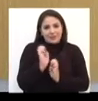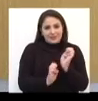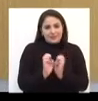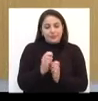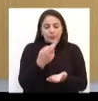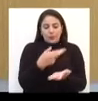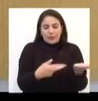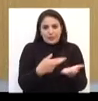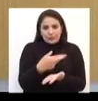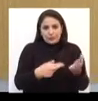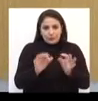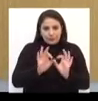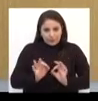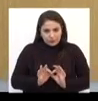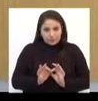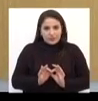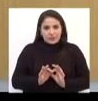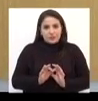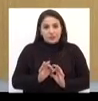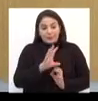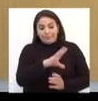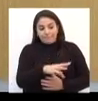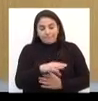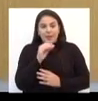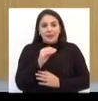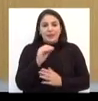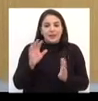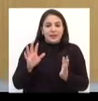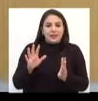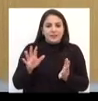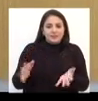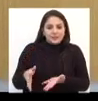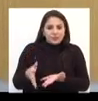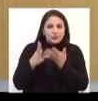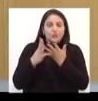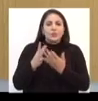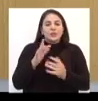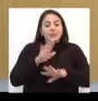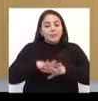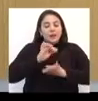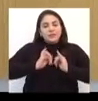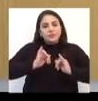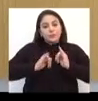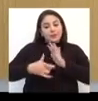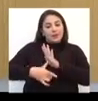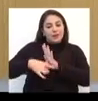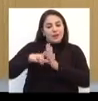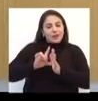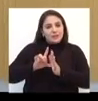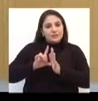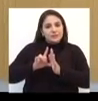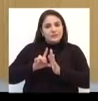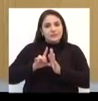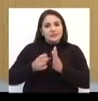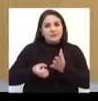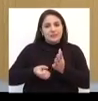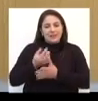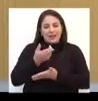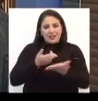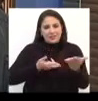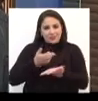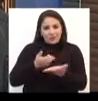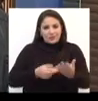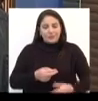o relator do projeto, que retira incentivos da multinacional, quer mais informações antes de emitir o seu